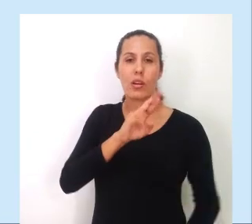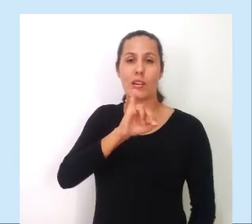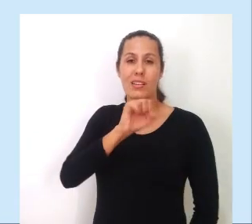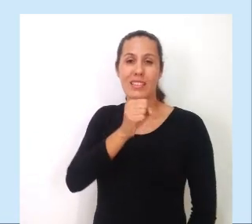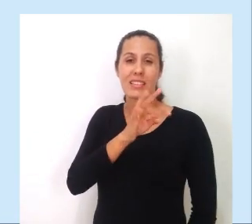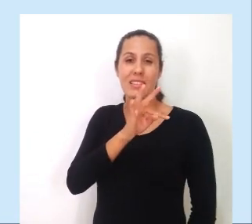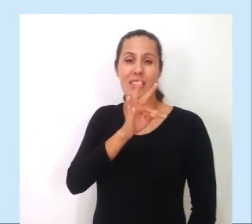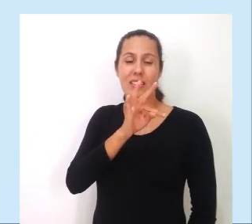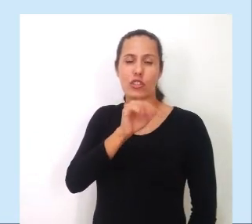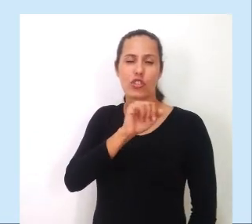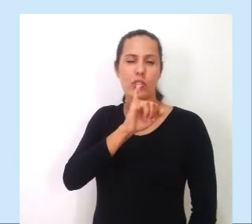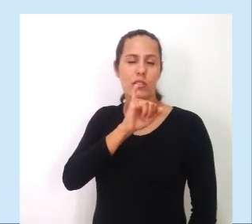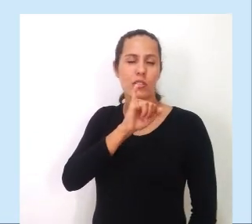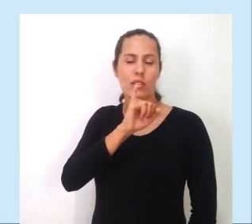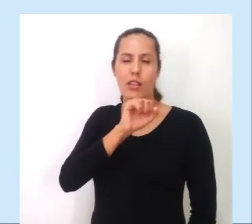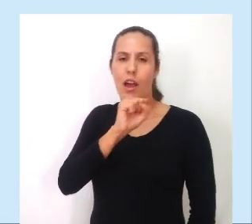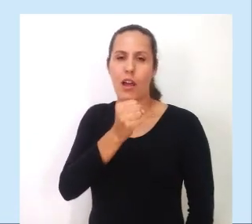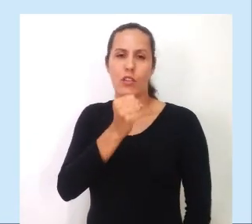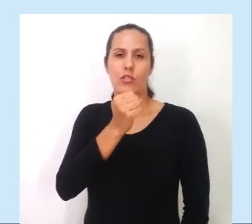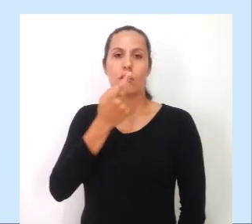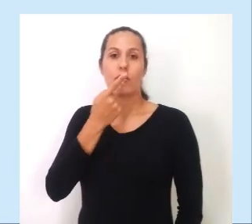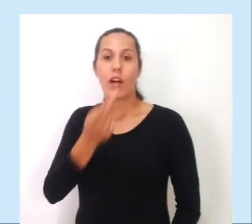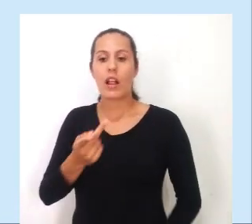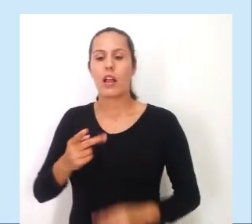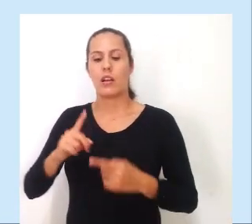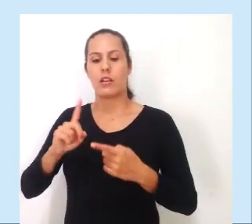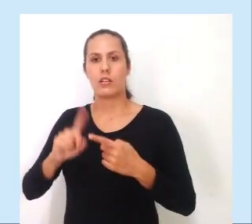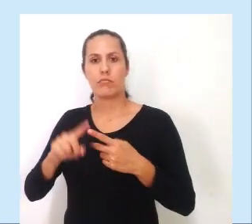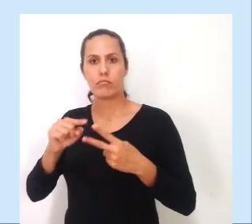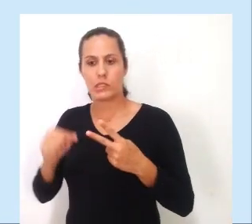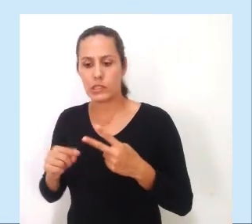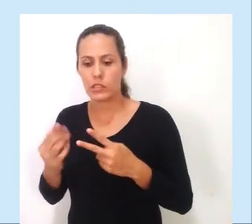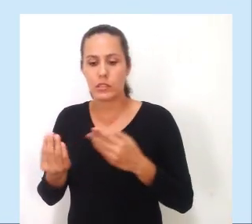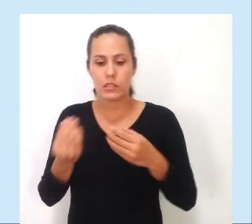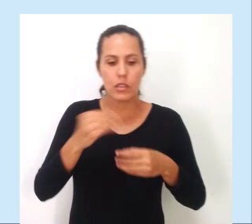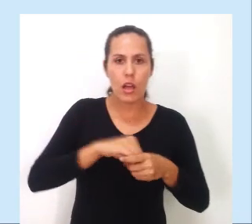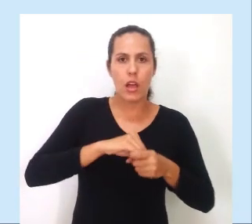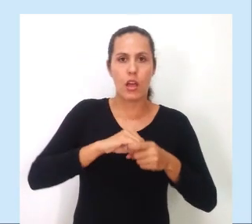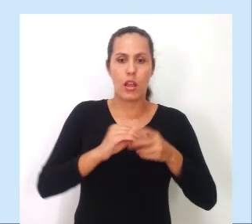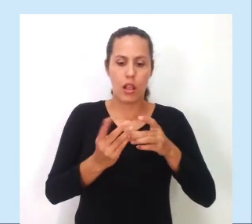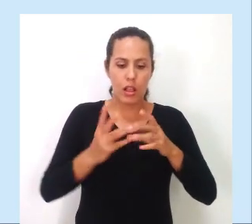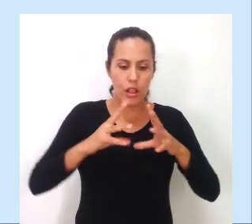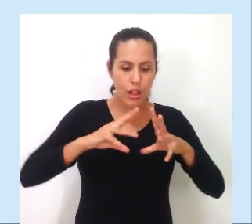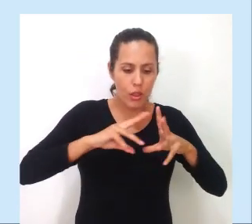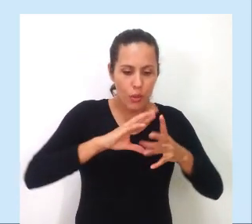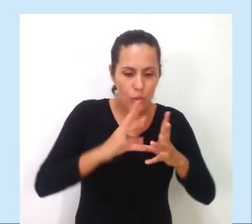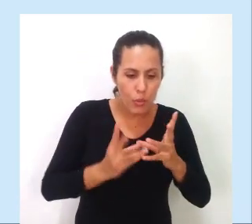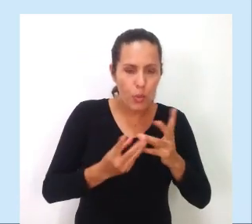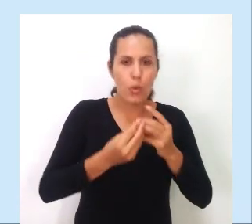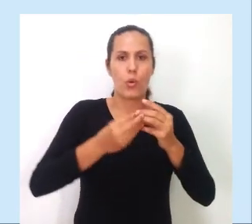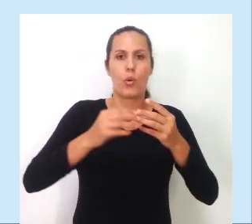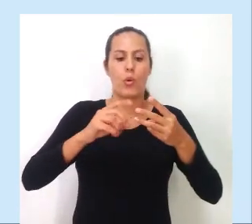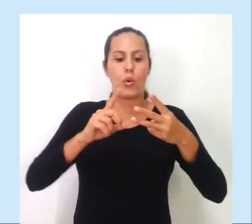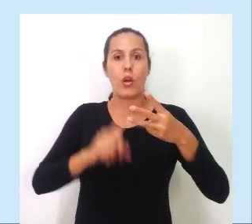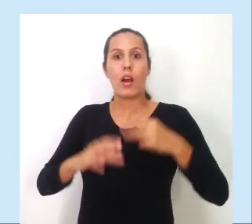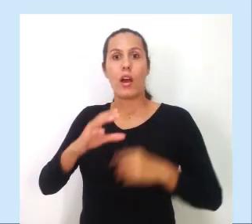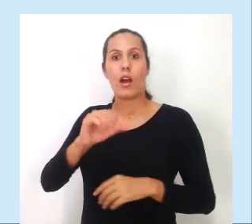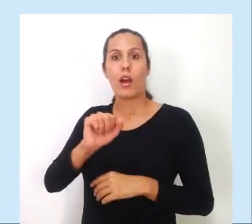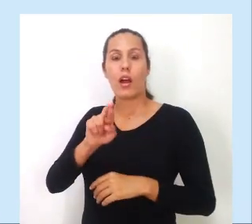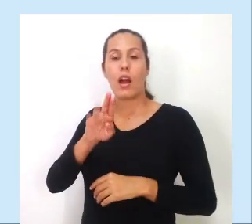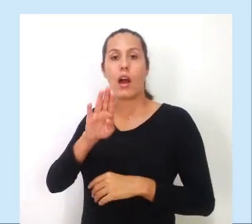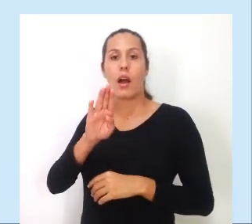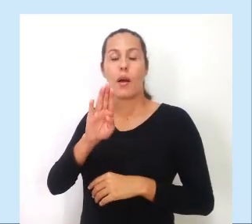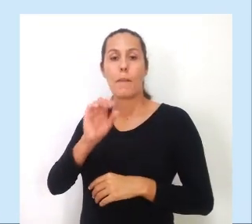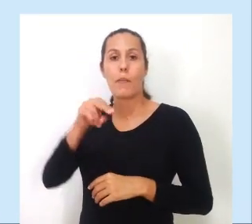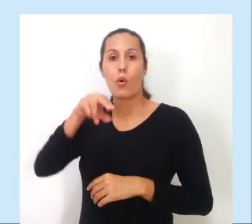se falar de calcita, dolamita, que vai possuir cálcio, magnésio,